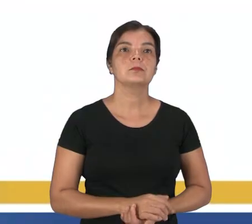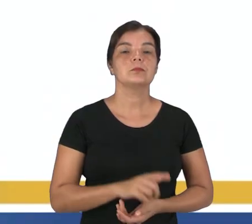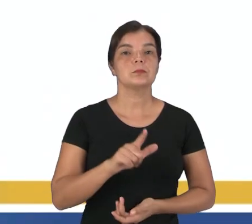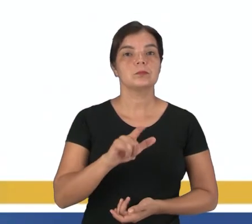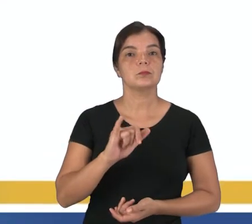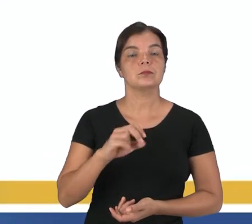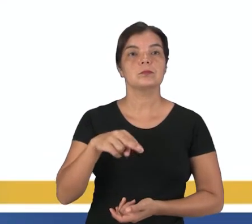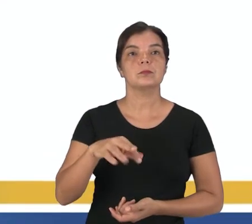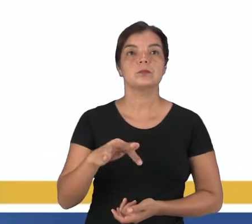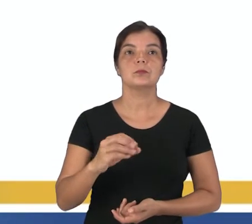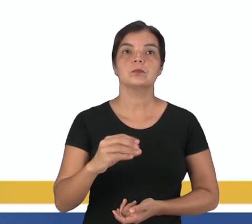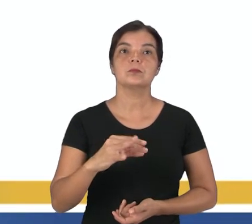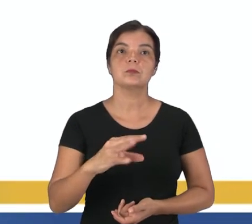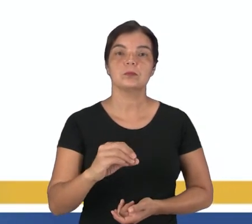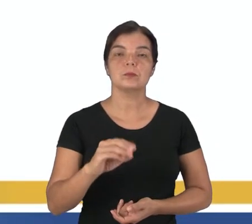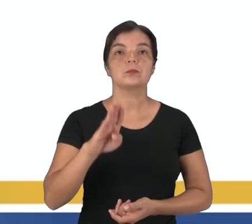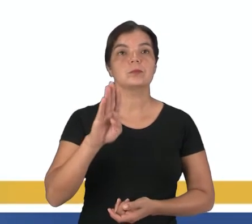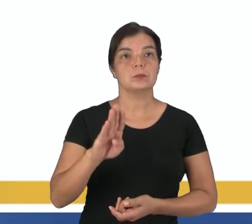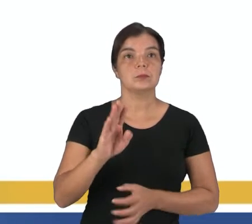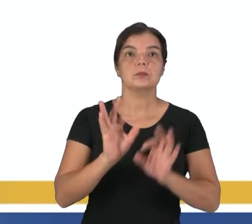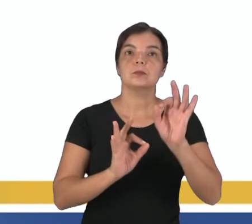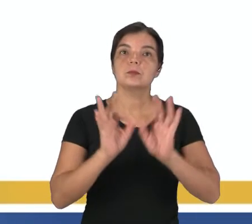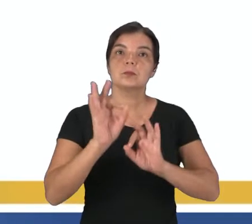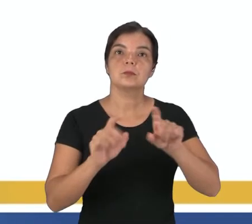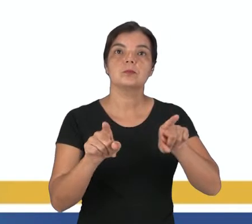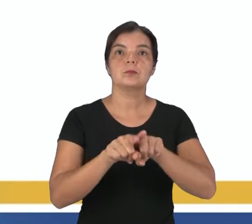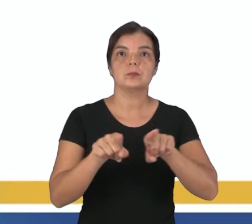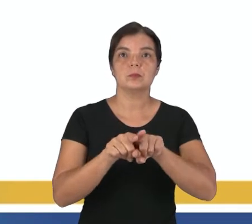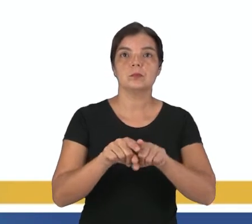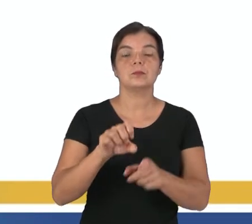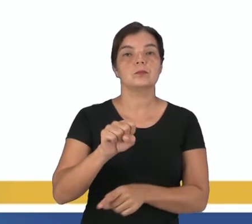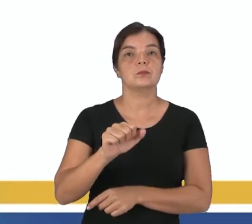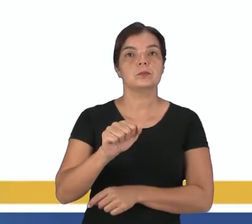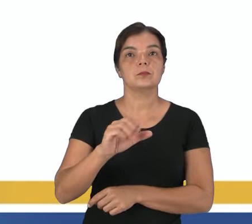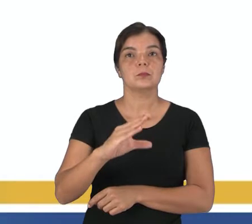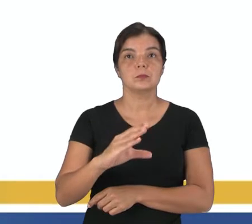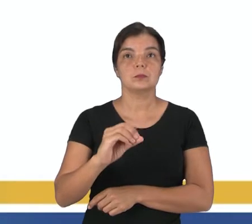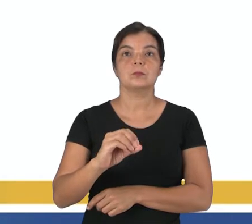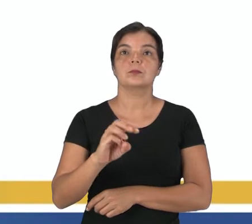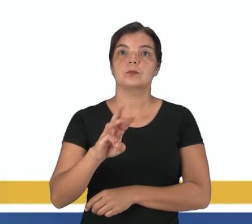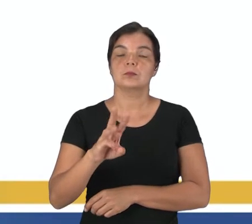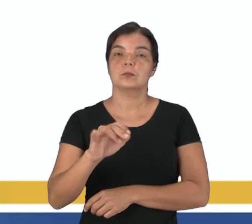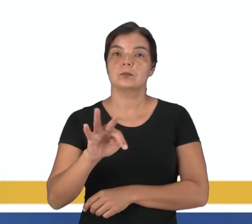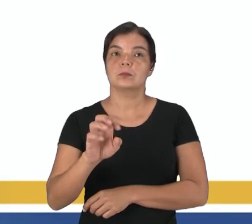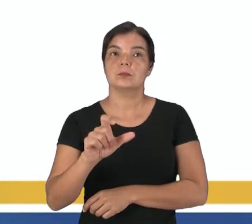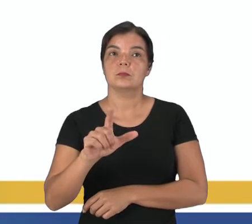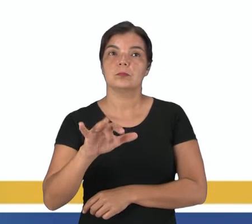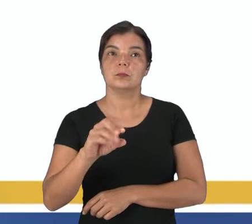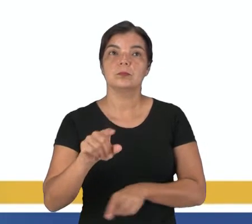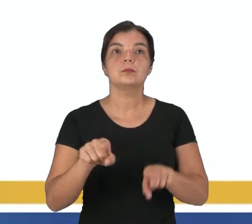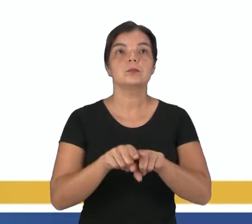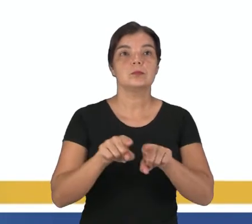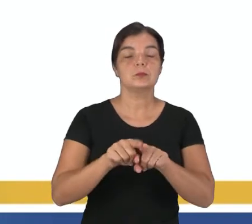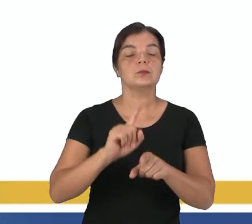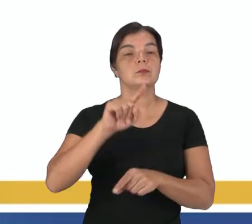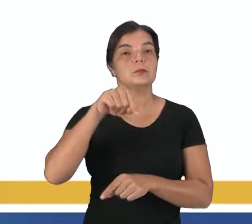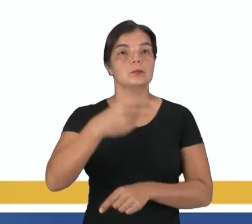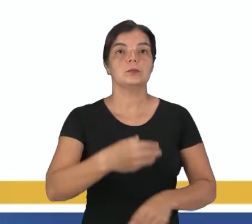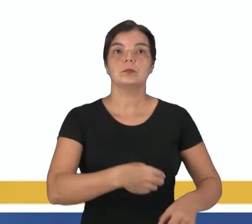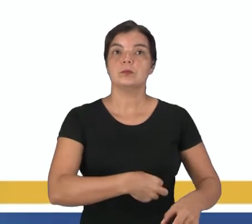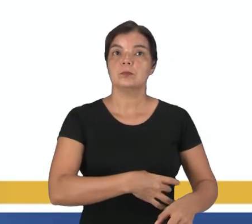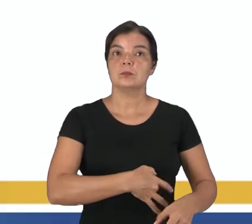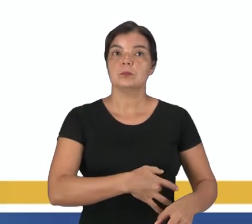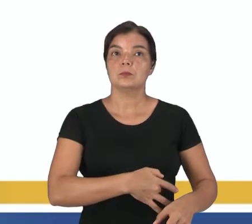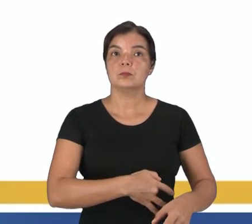O linfócito B, eles são produzidos inicialmente no saco vitelino, né? Depois eles também vão para o fígado,